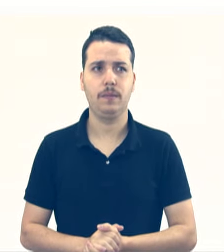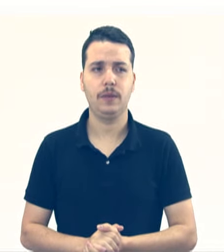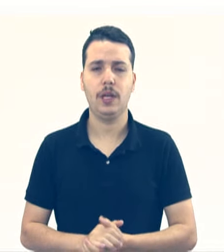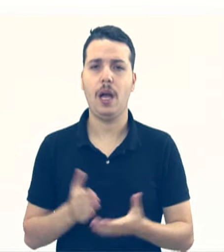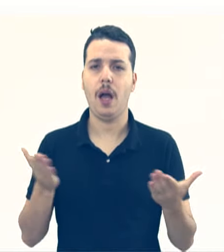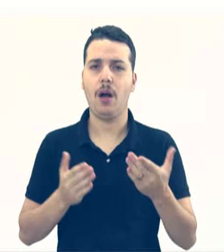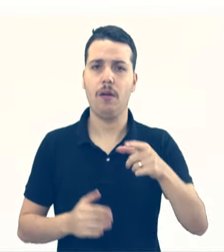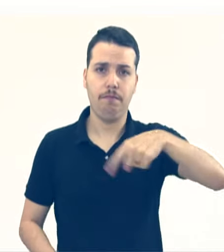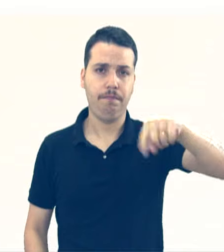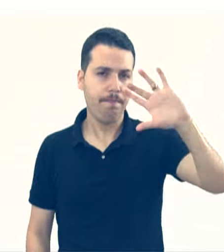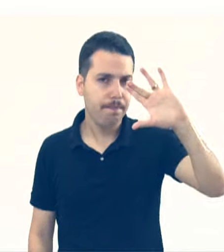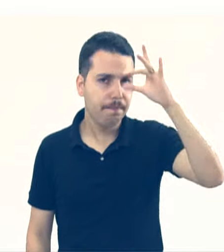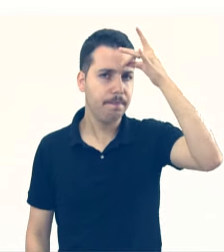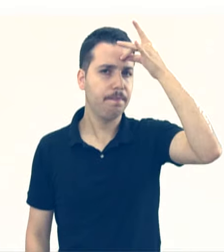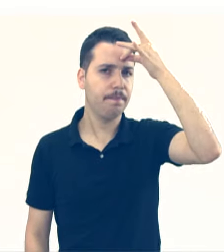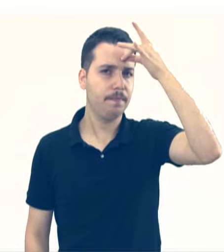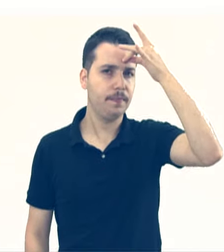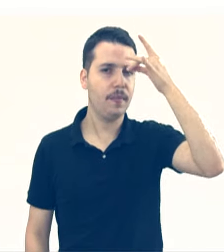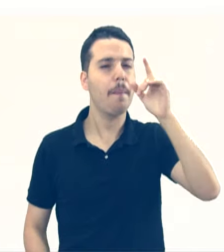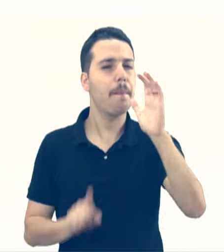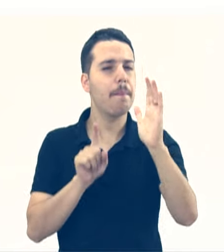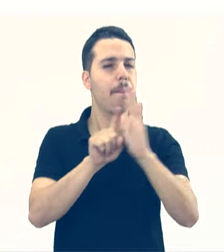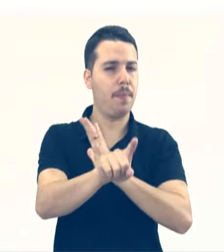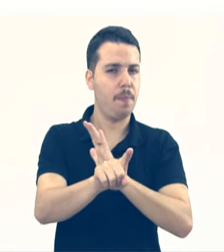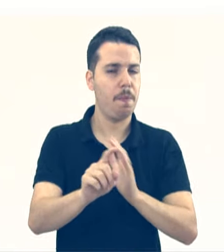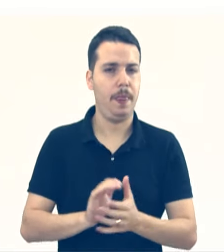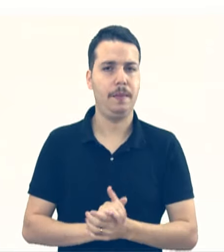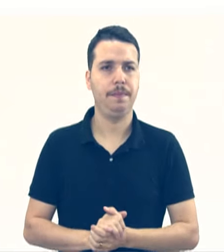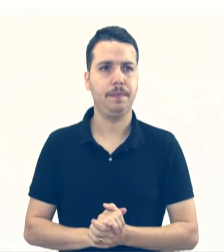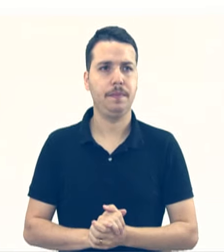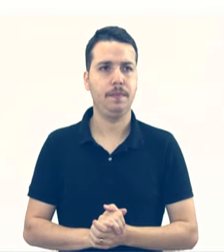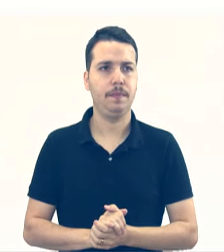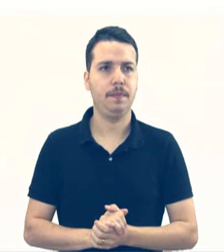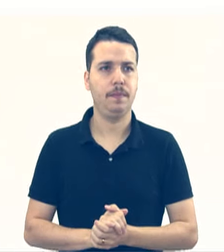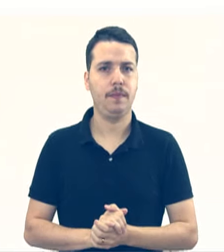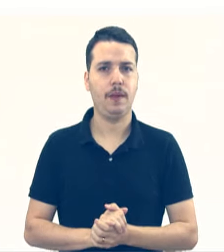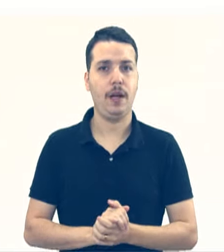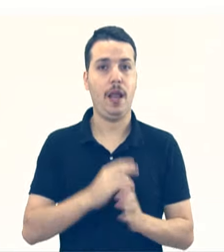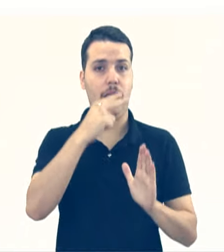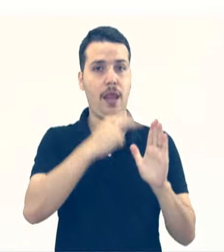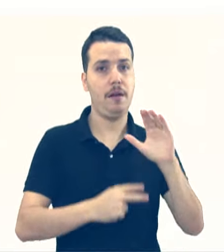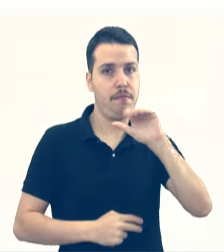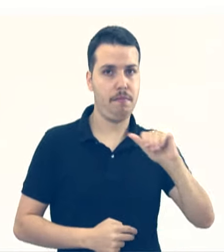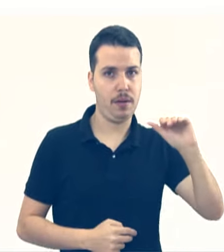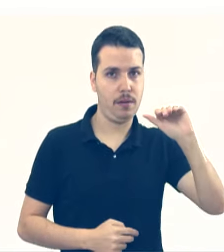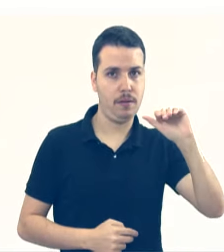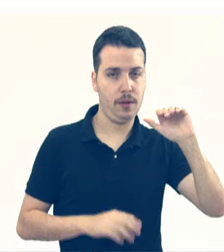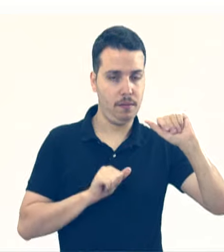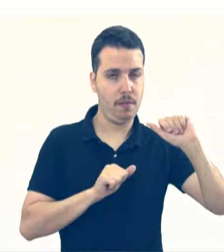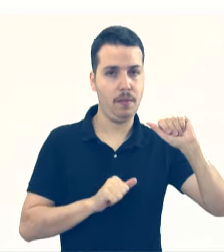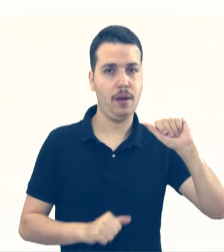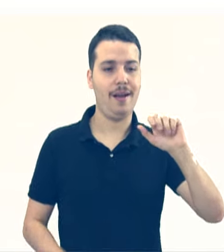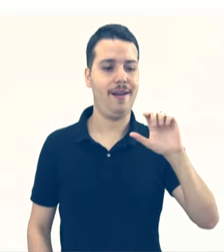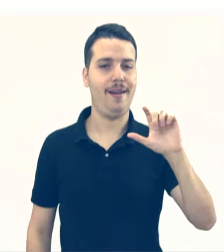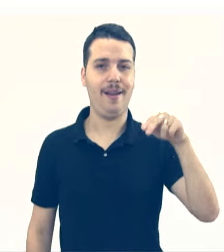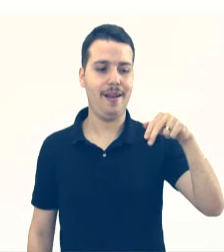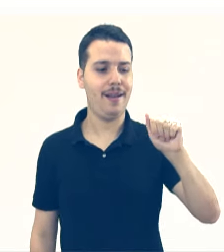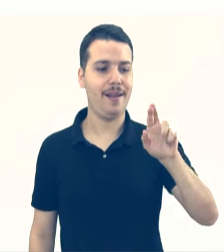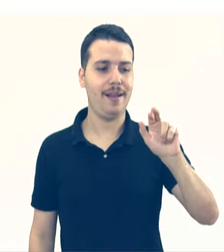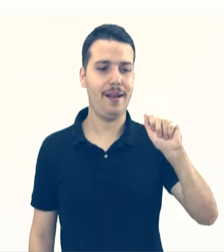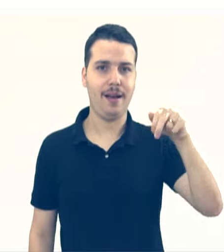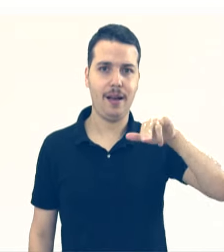Para fixar um quiz. A palavra naranja, ou seja, laranja,